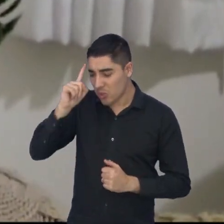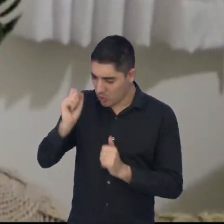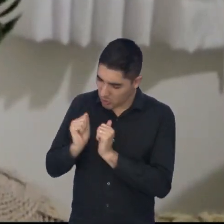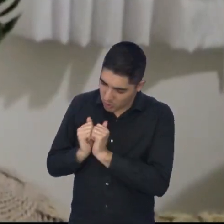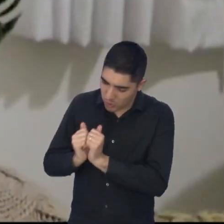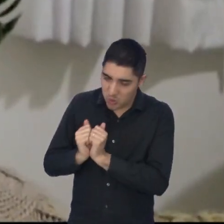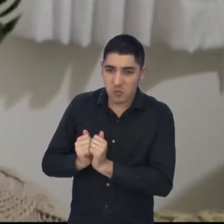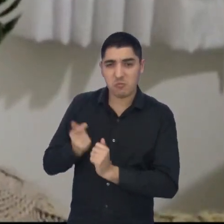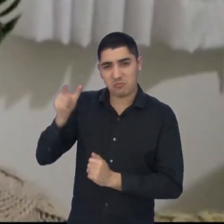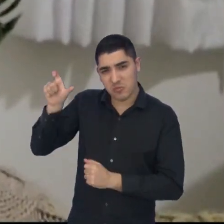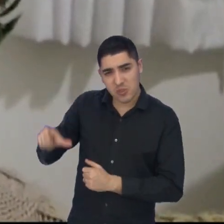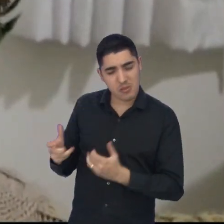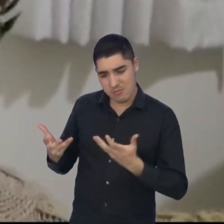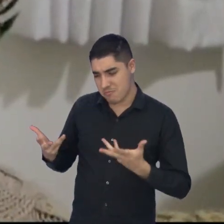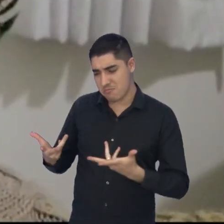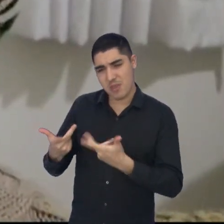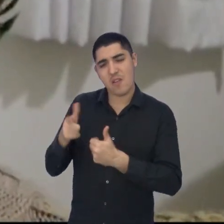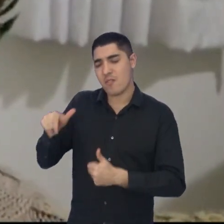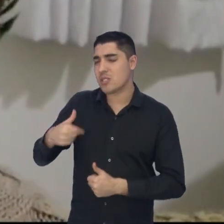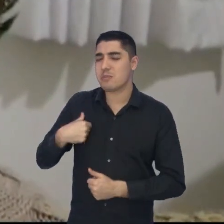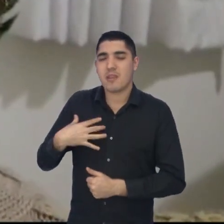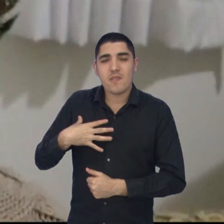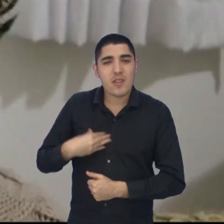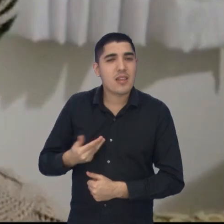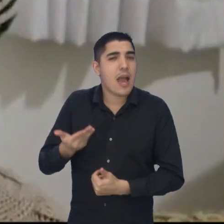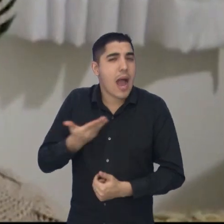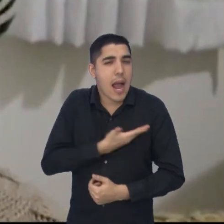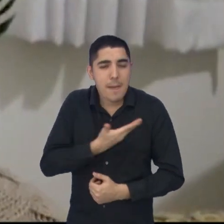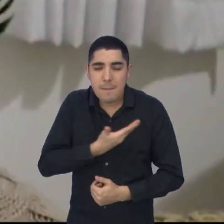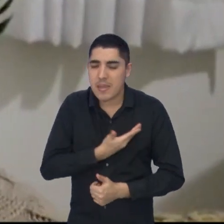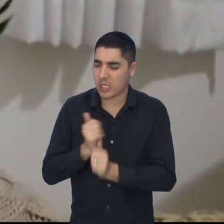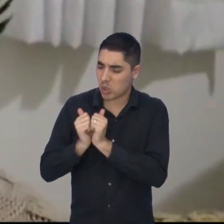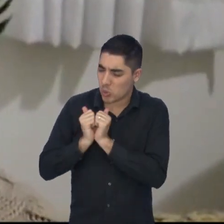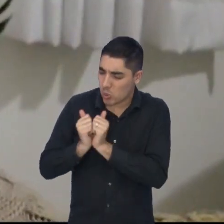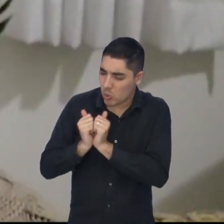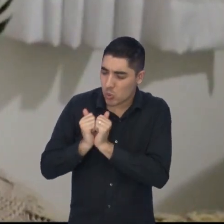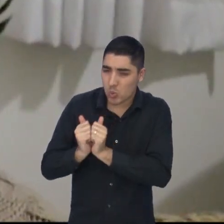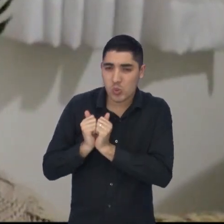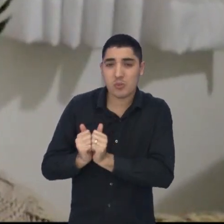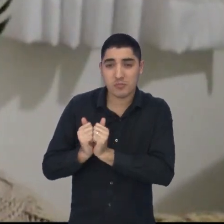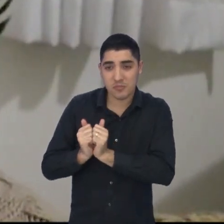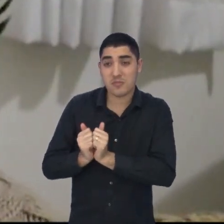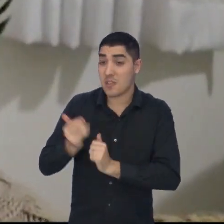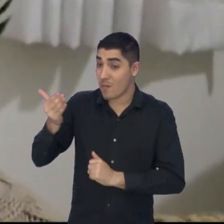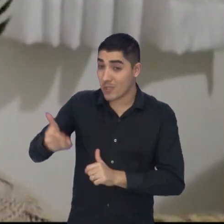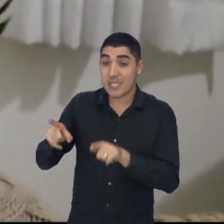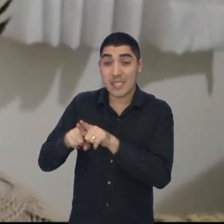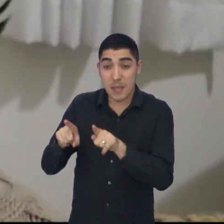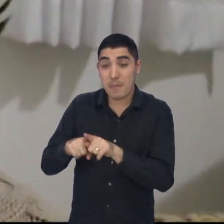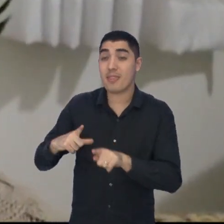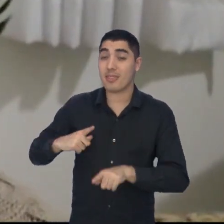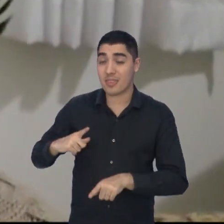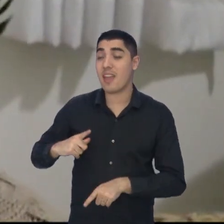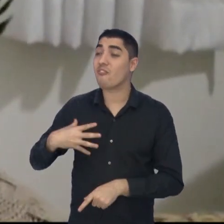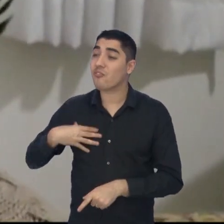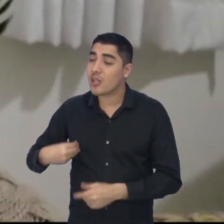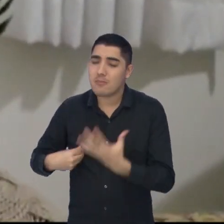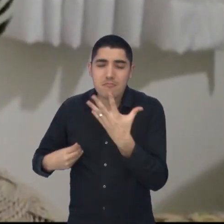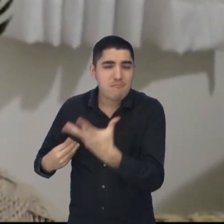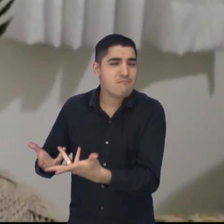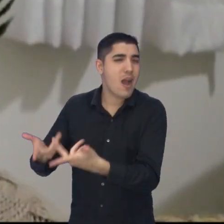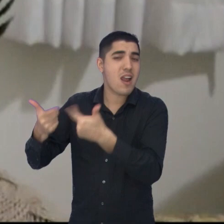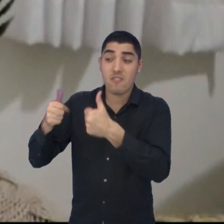pessoa maravilhosa, uma filha amiga, companheira, uma mãe maravilhosa, uma irmã